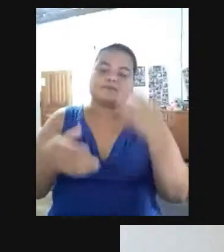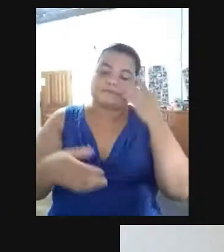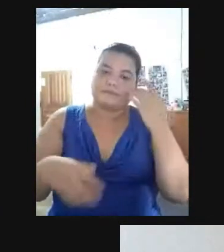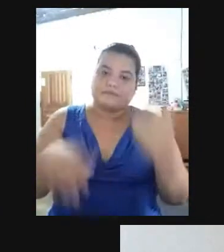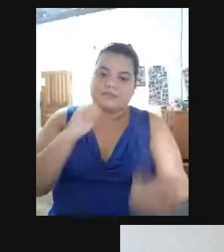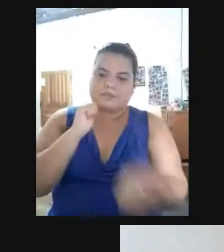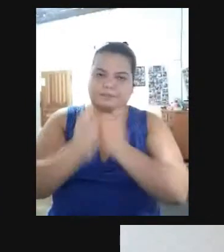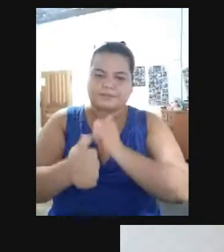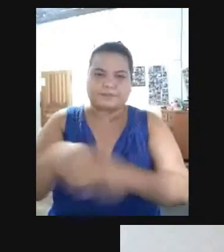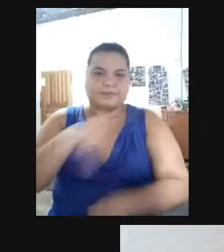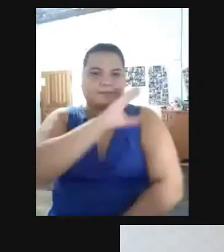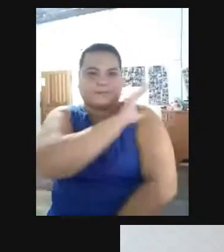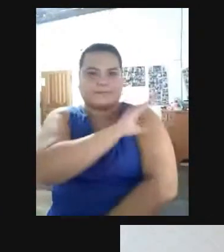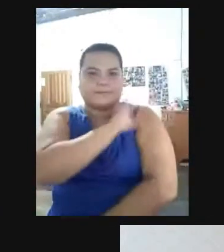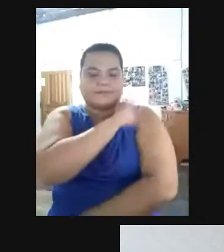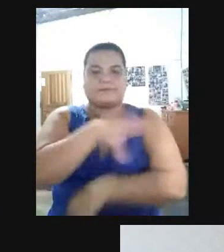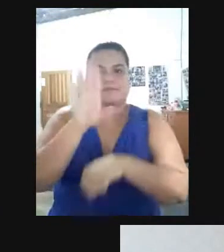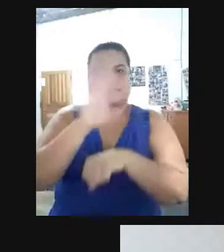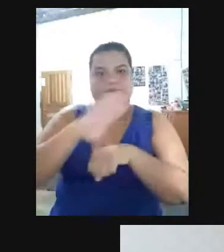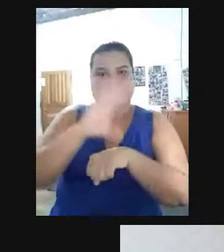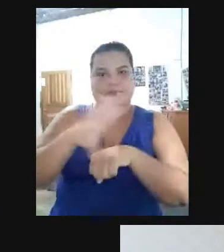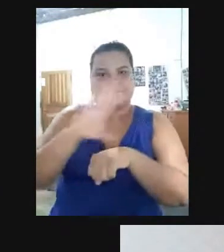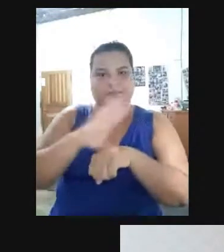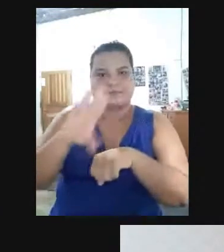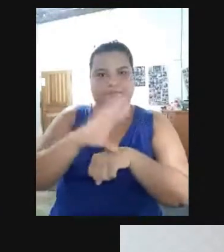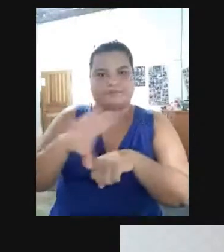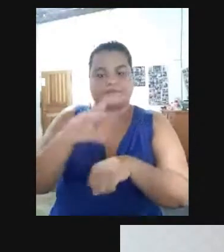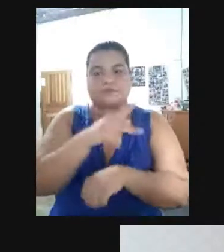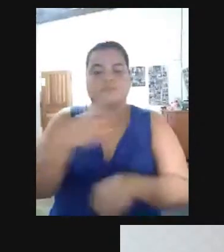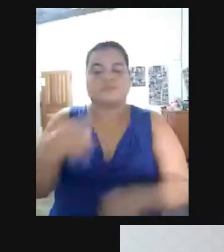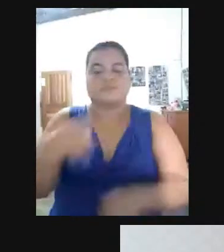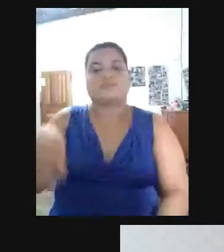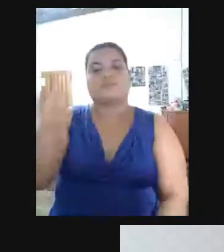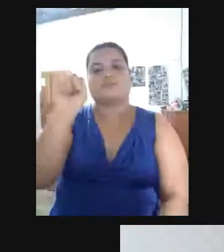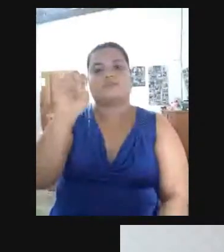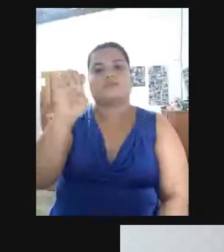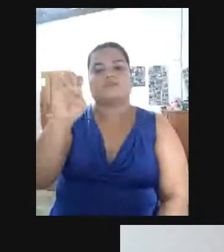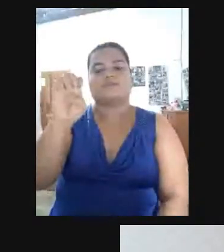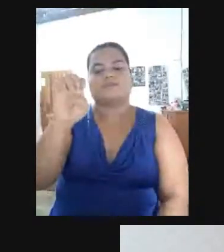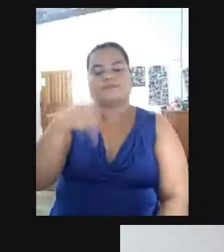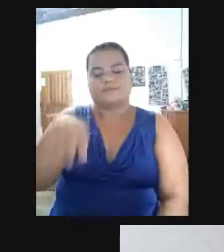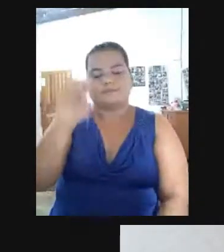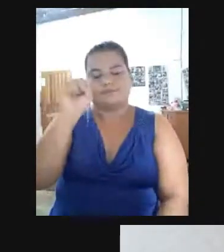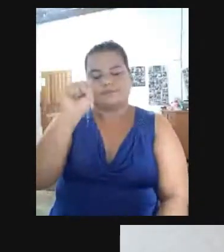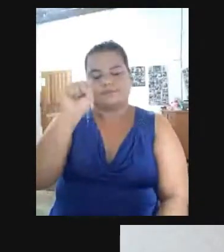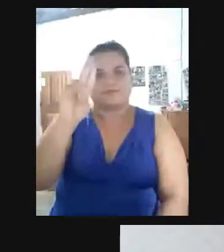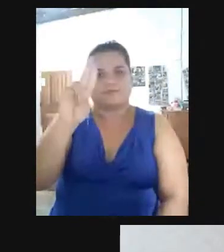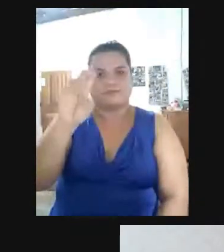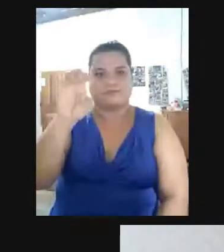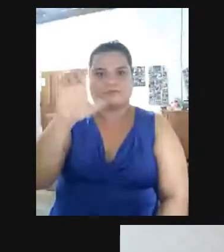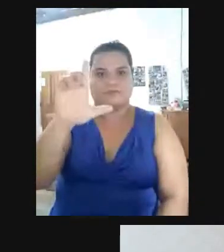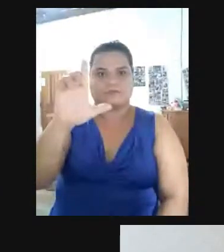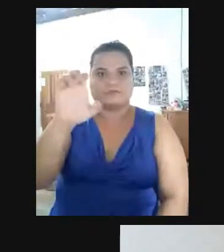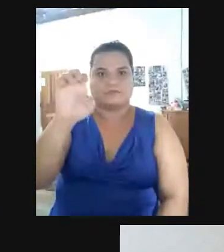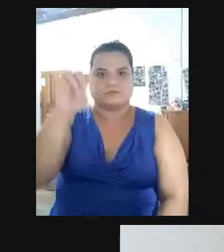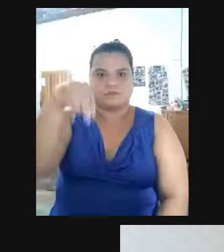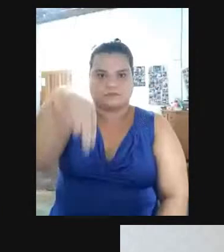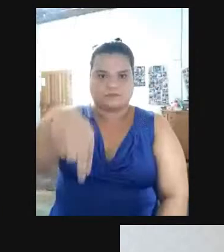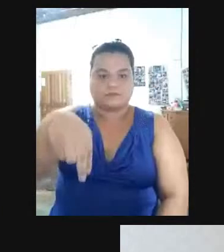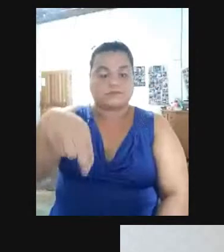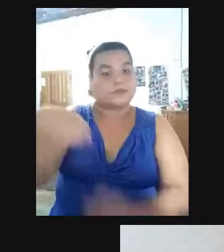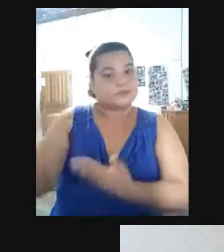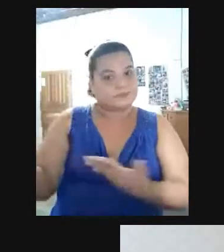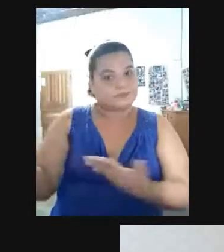do curso, pela professora Suelen Rocha, demais docentes e discentes do curso, gostaríamos de desejar boas-vindas a